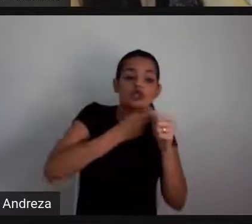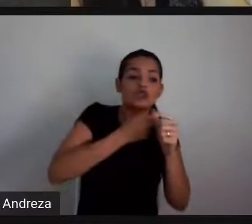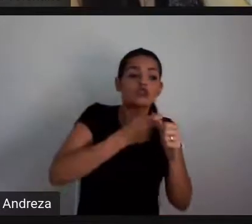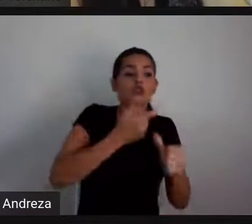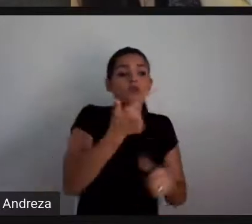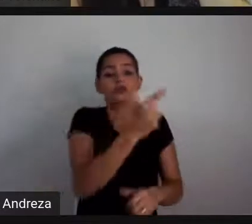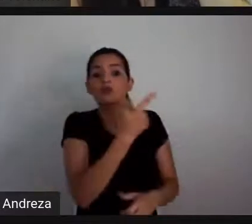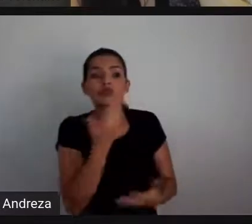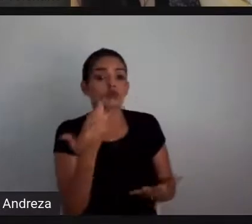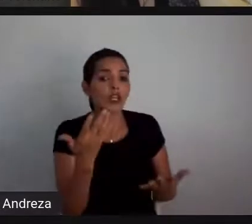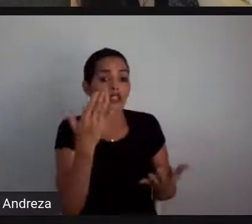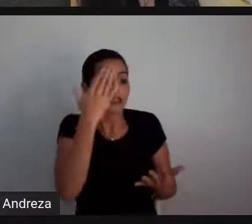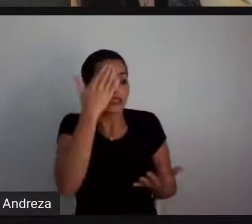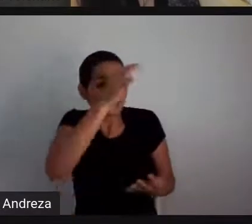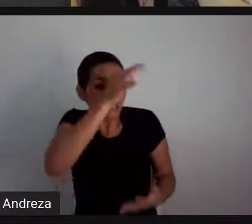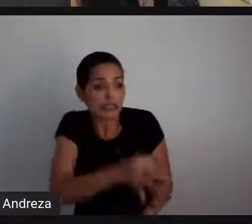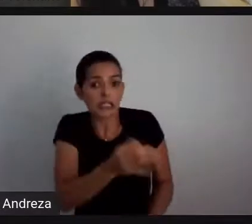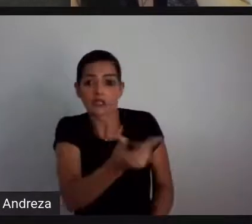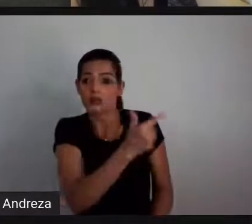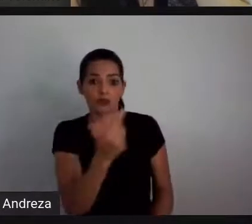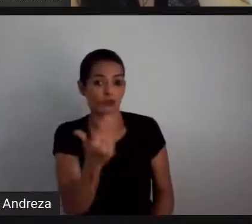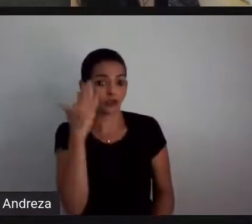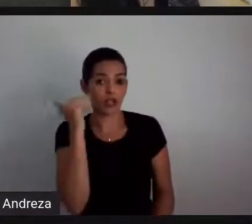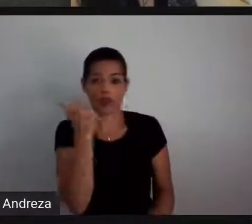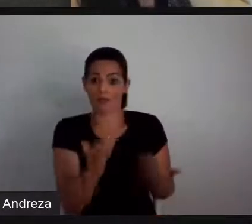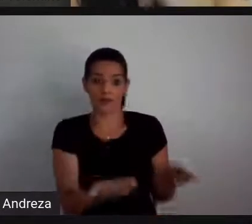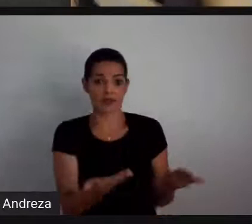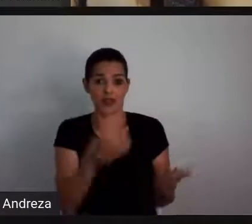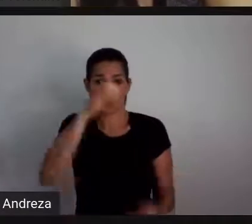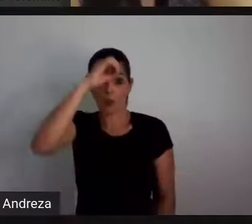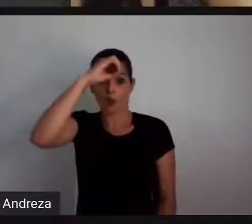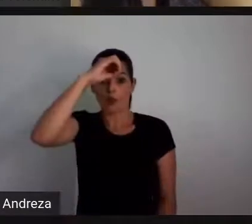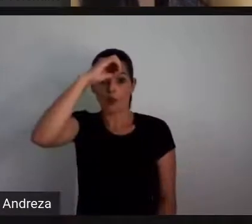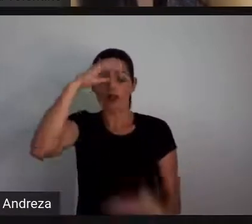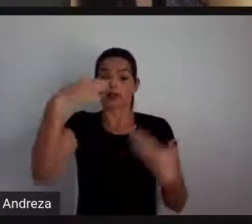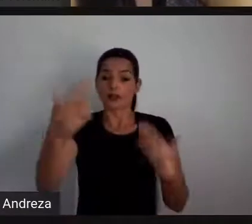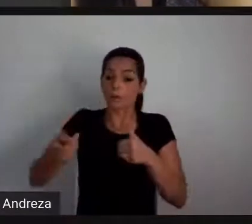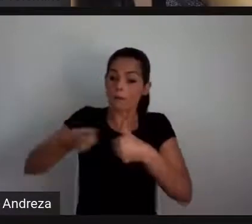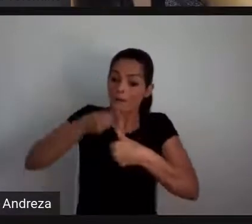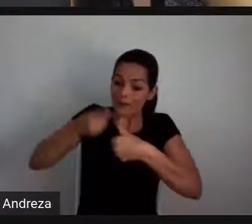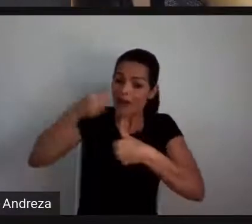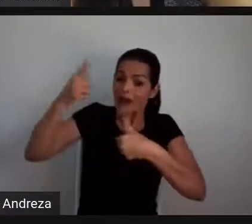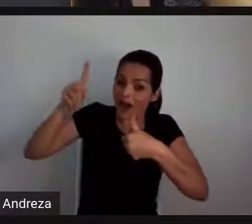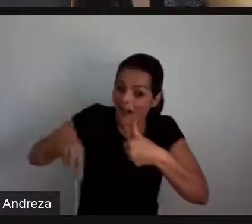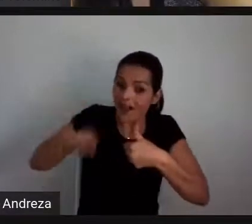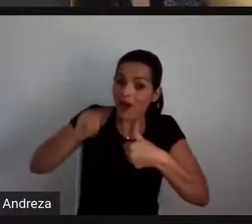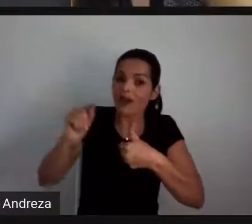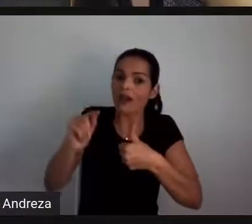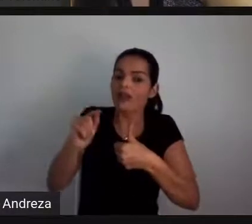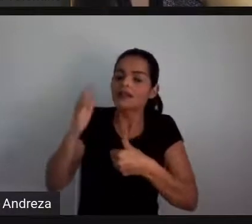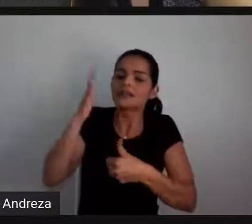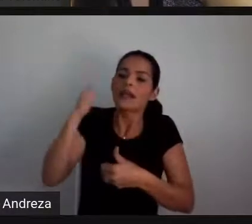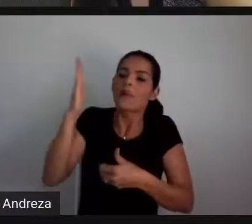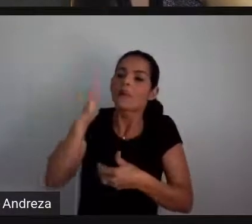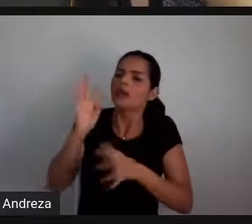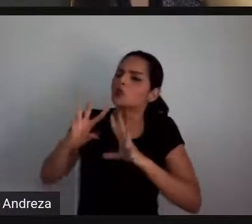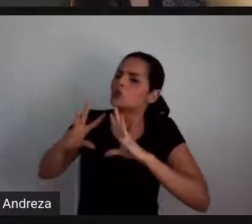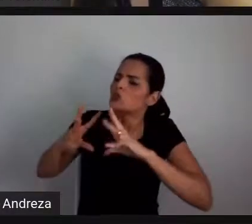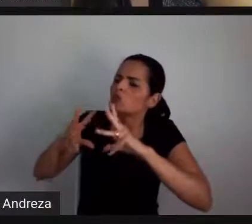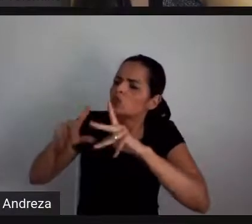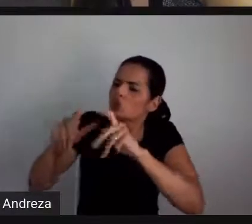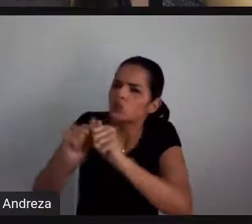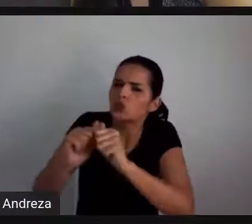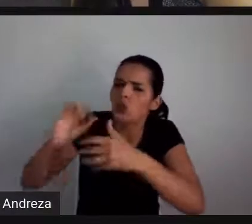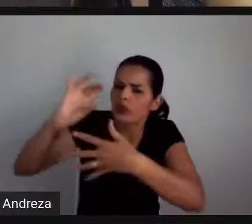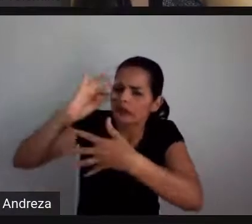dos seus bens, e assim, o primeiro passo nesse caso é a gente fazer um inventário, né, de tudo que a pessoa tem, tudo que